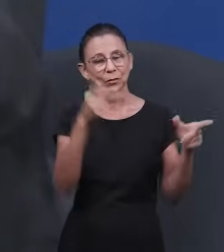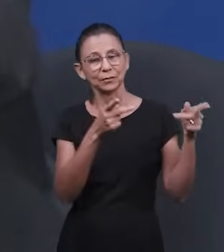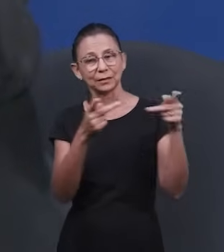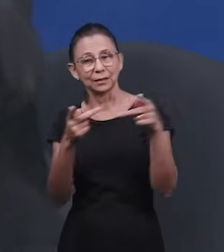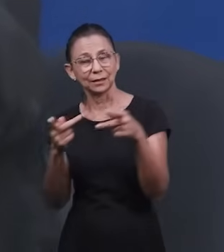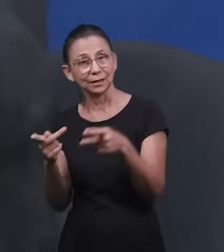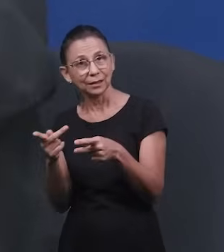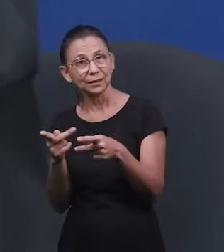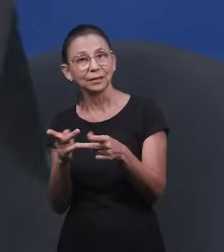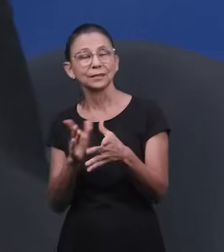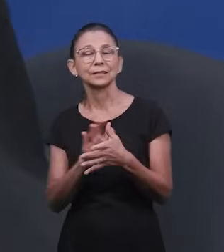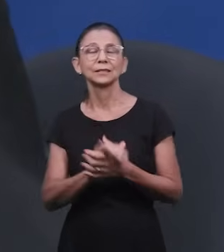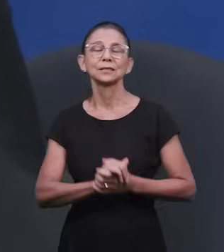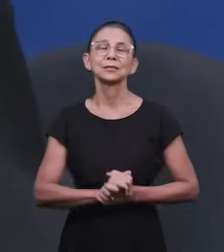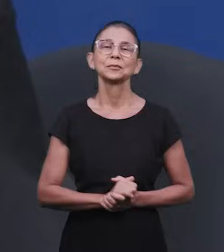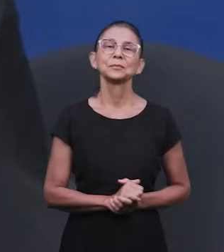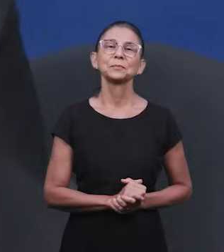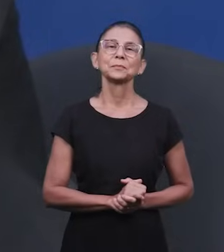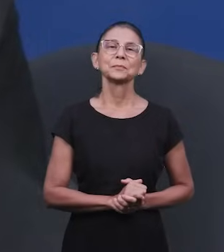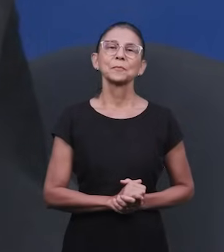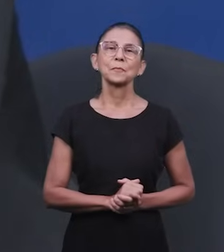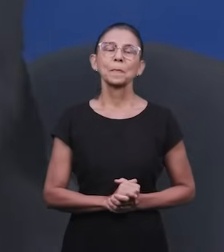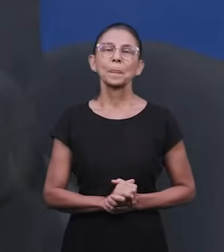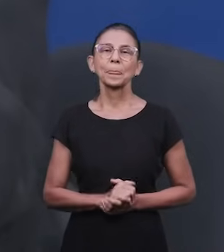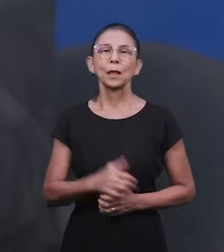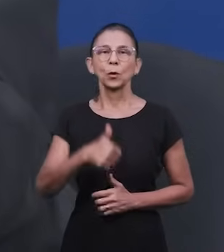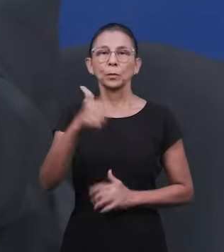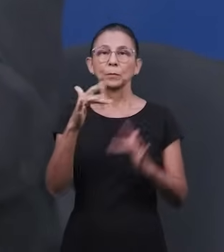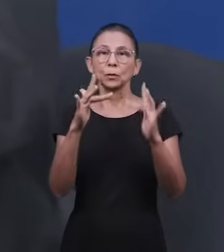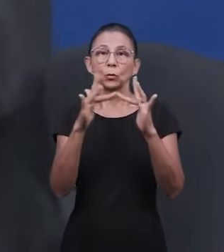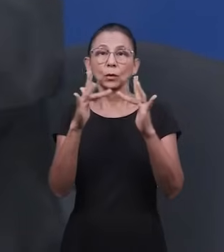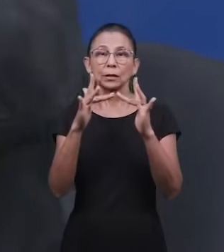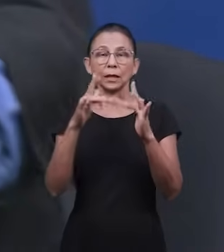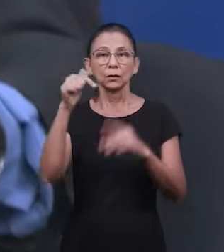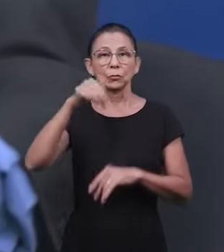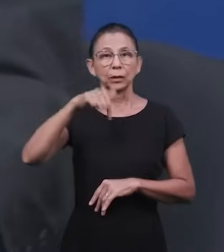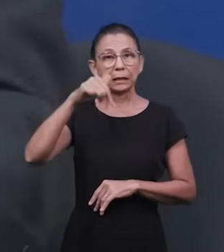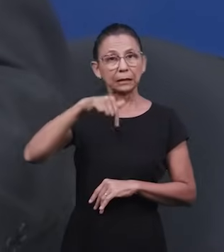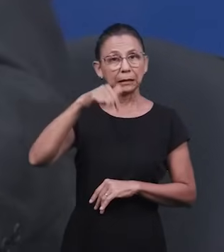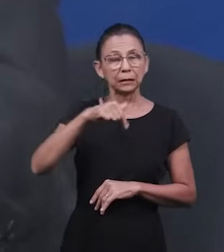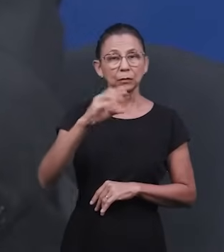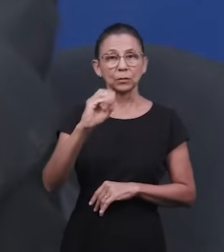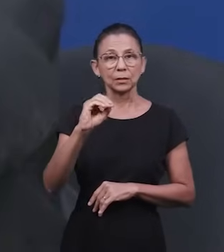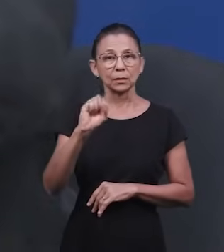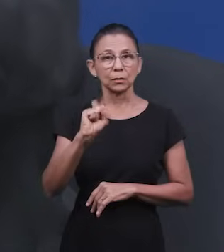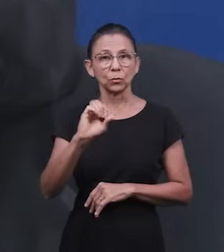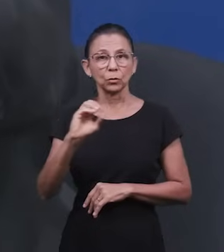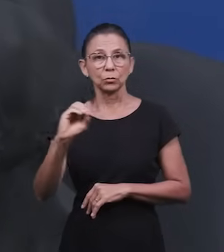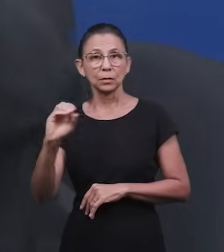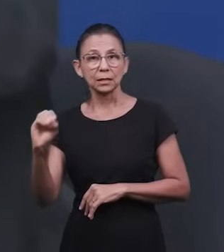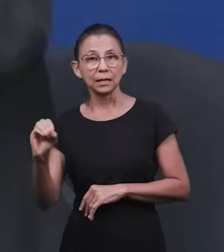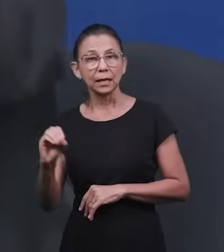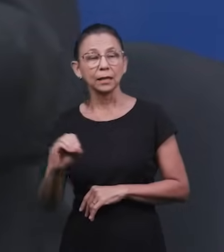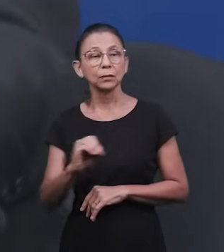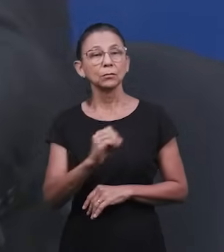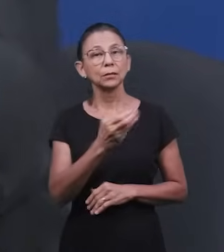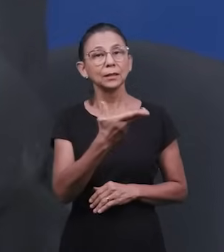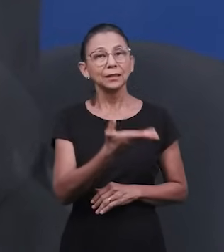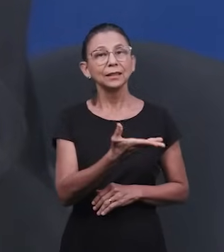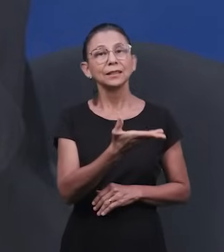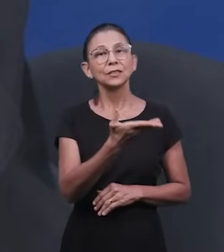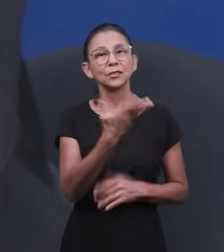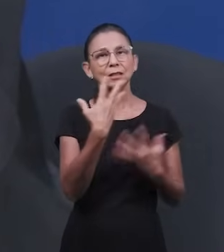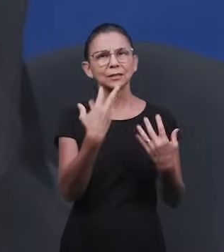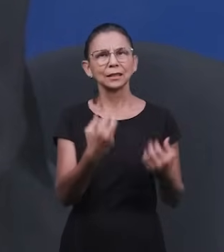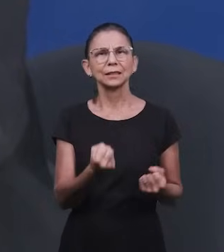do culto, já tendo... Começou no 0800, o primeiro contato, e agora já estão no corpo, já estão